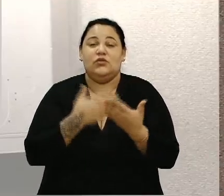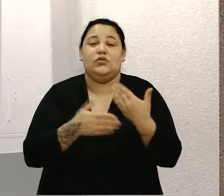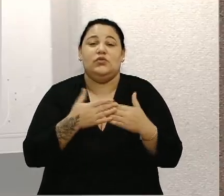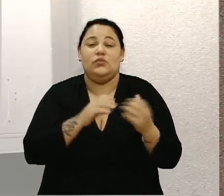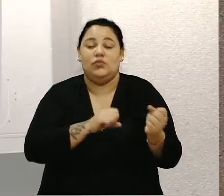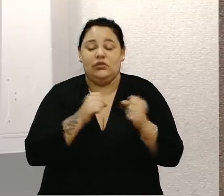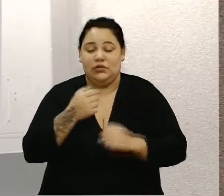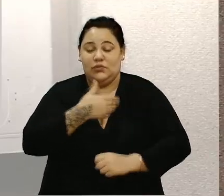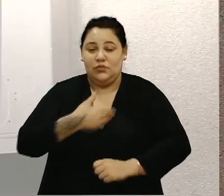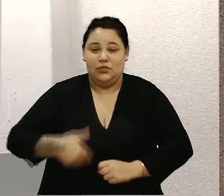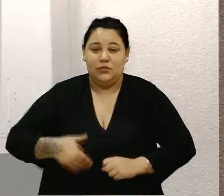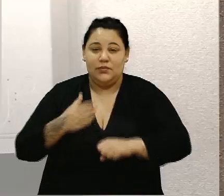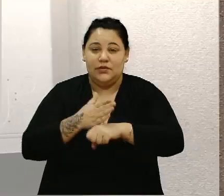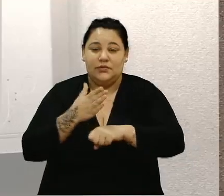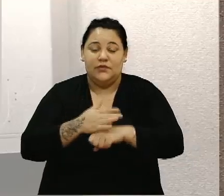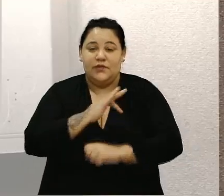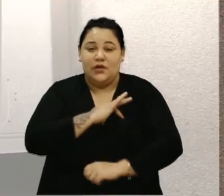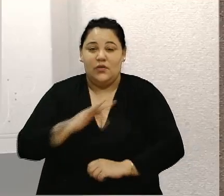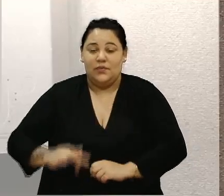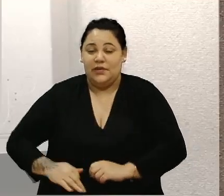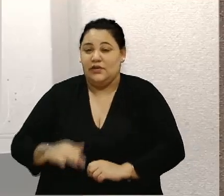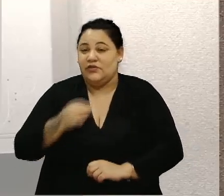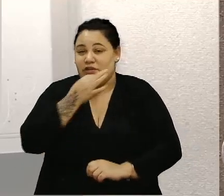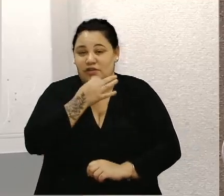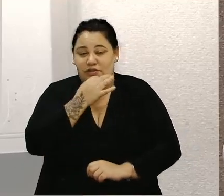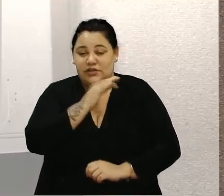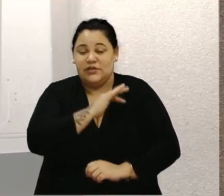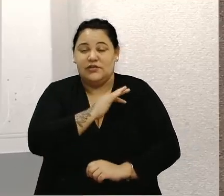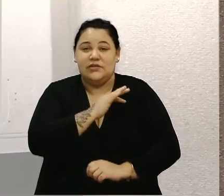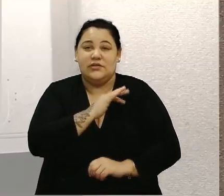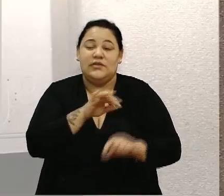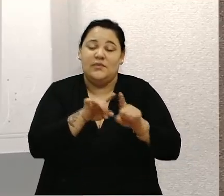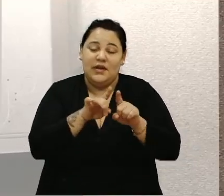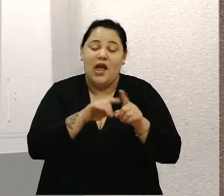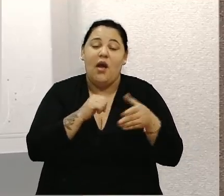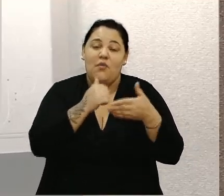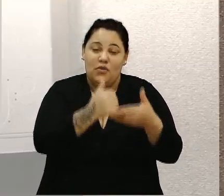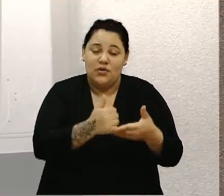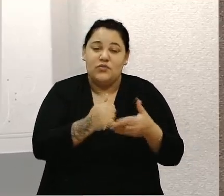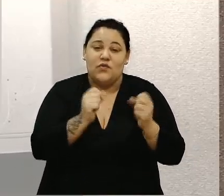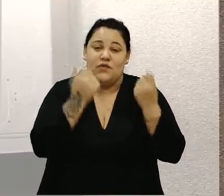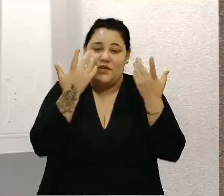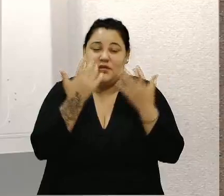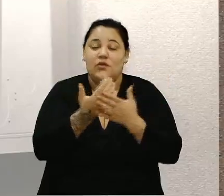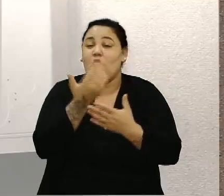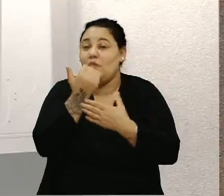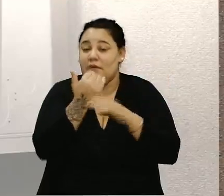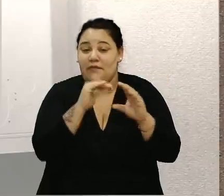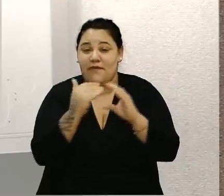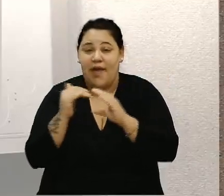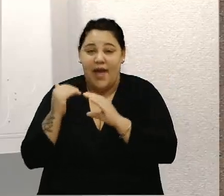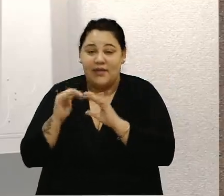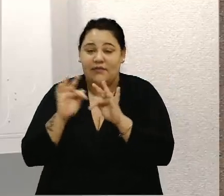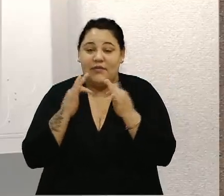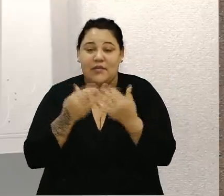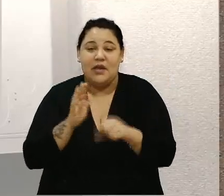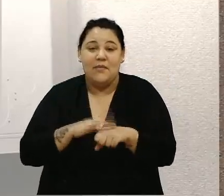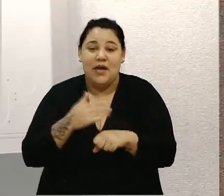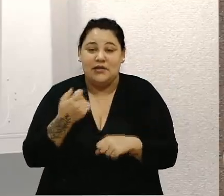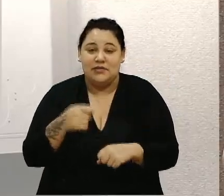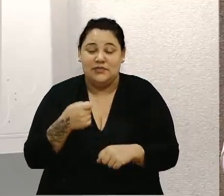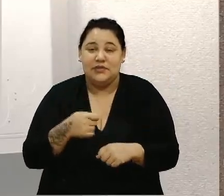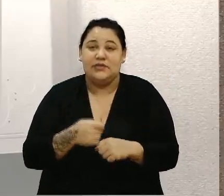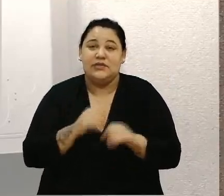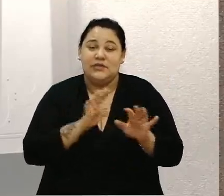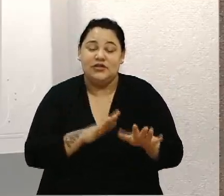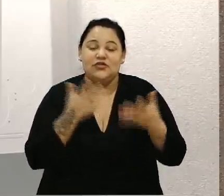Prefeitura de Farroupilha como Prefeitura de Caxias, apoiando o evento. Então, são alimentos que serão destinados às famílias que mais precisam no momento. Fica esse voto